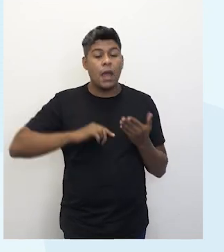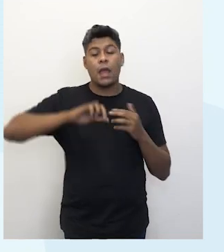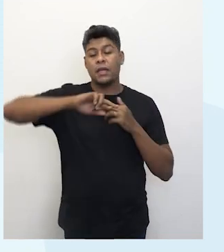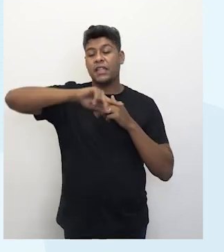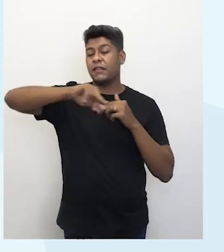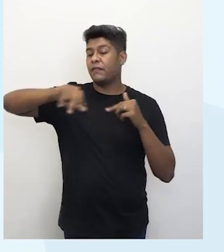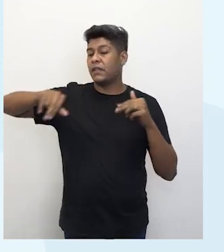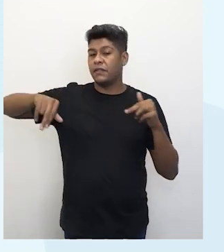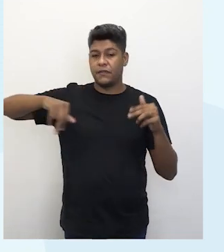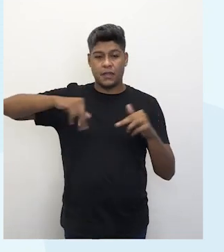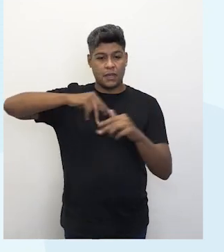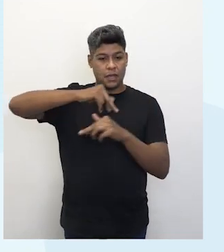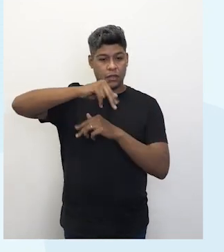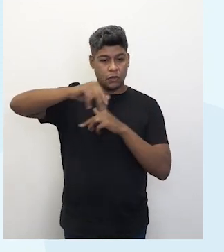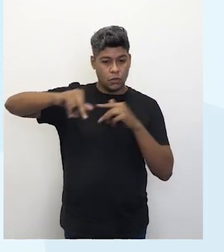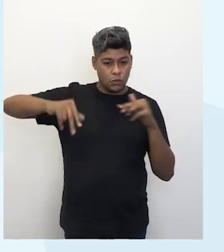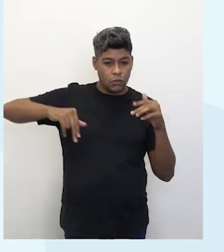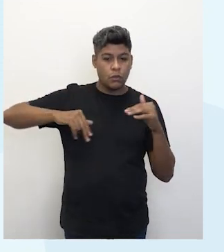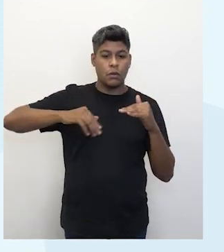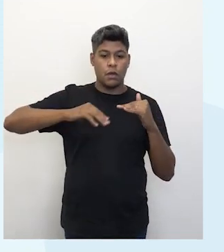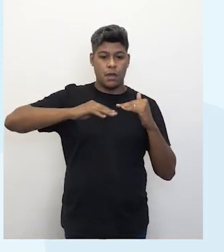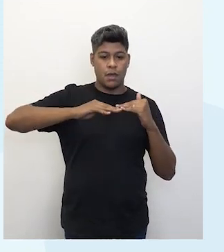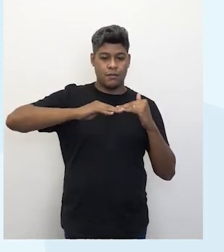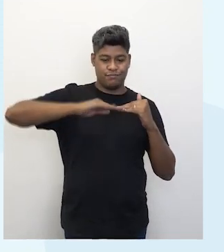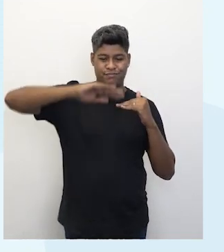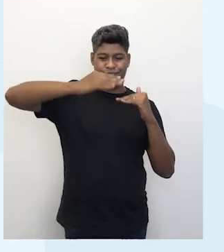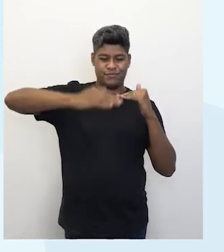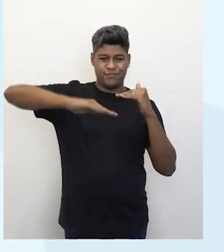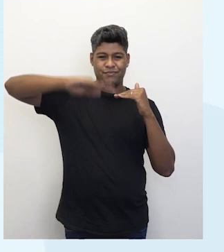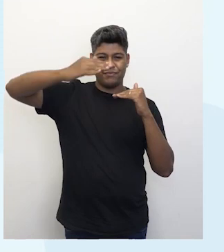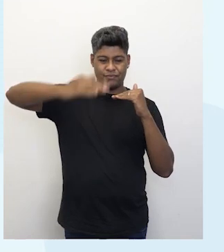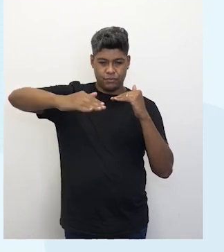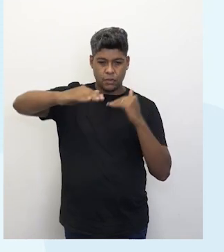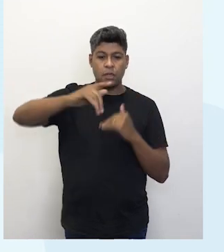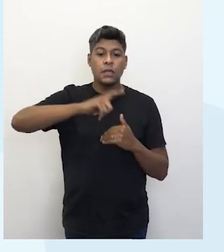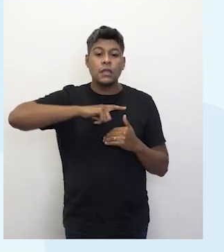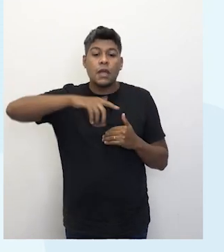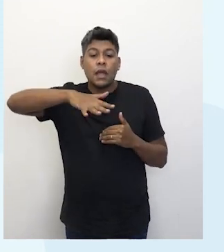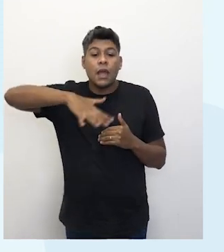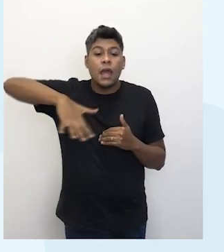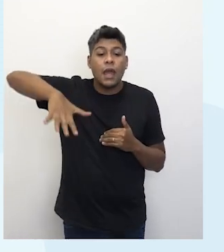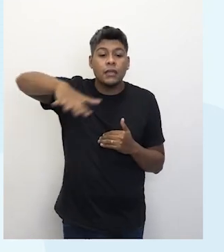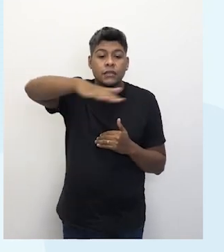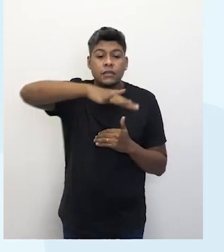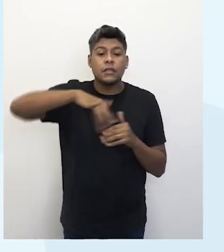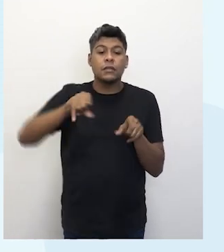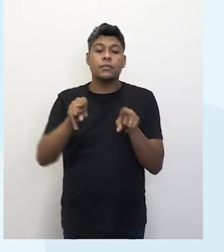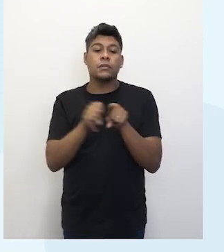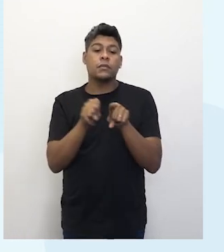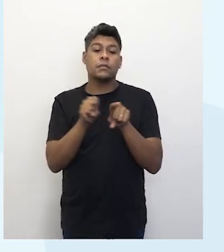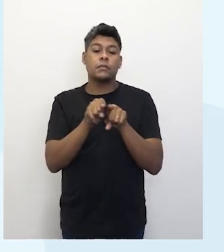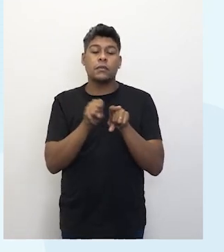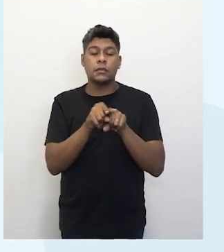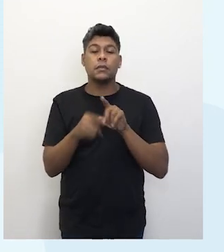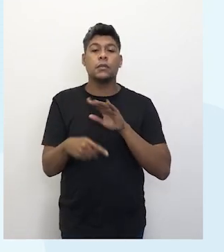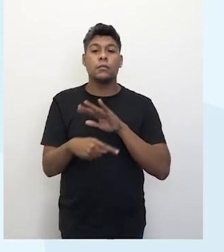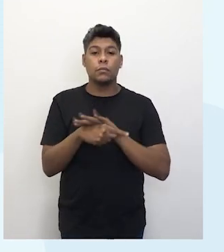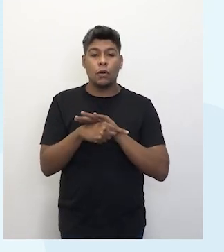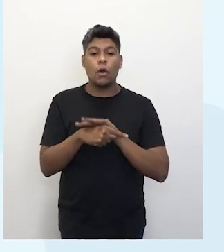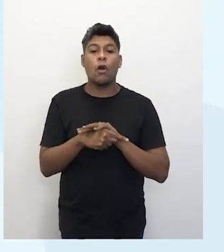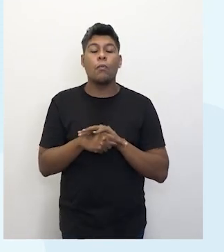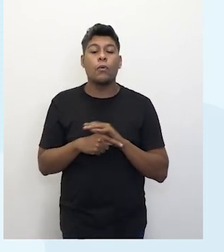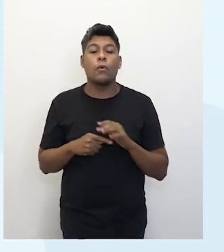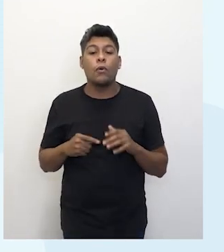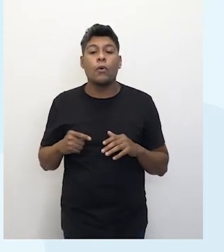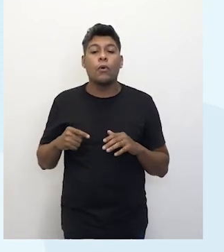diversificado né a região o relevo africano né e as regiões aí né nos seus nas suas regiões